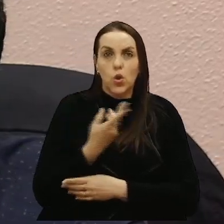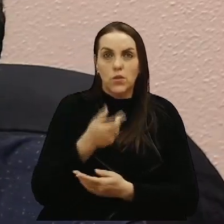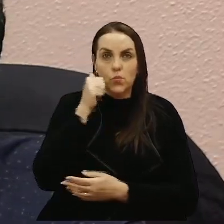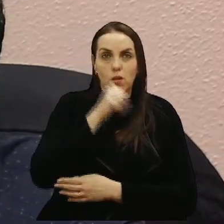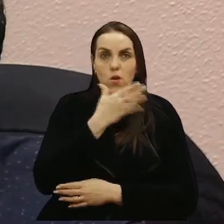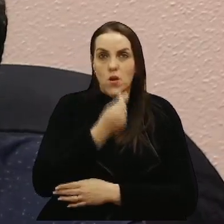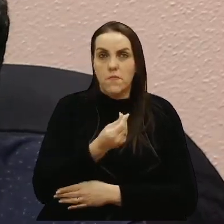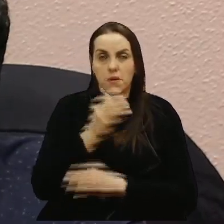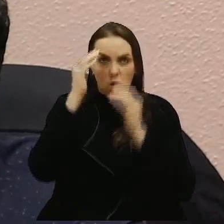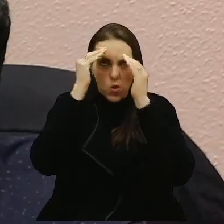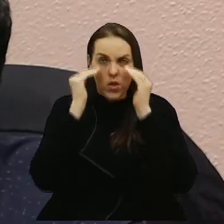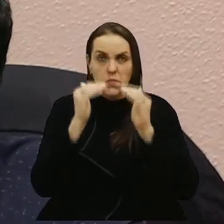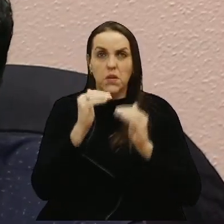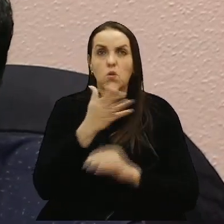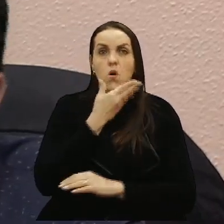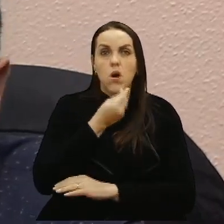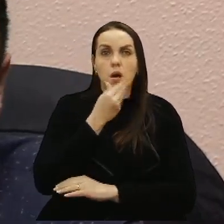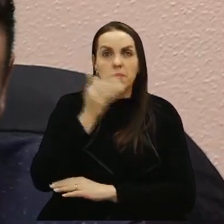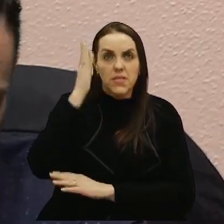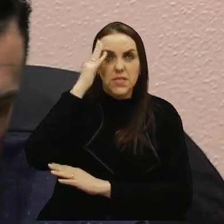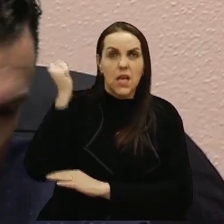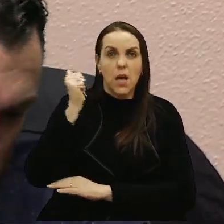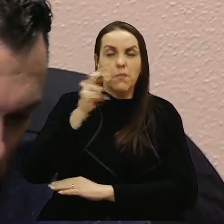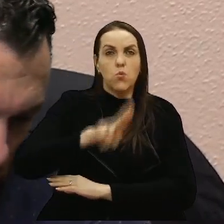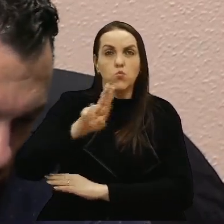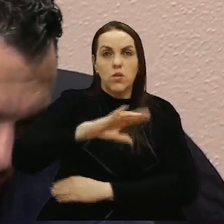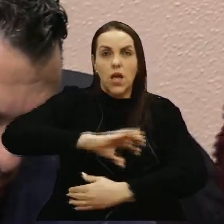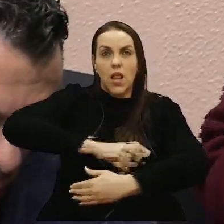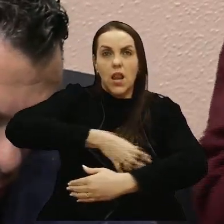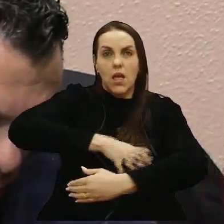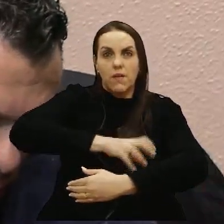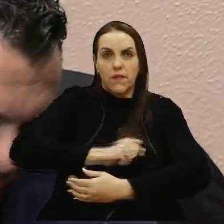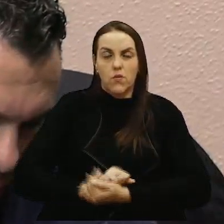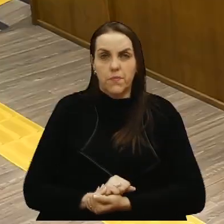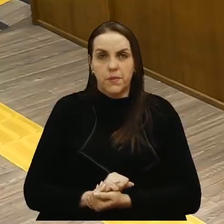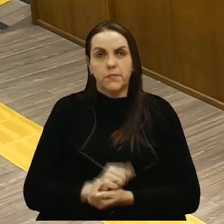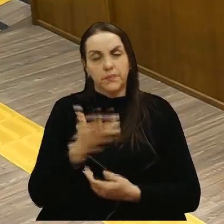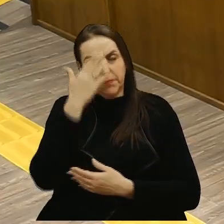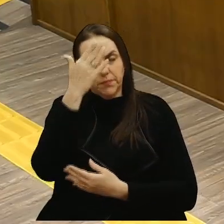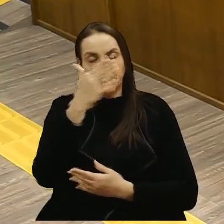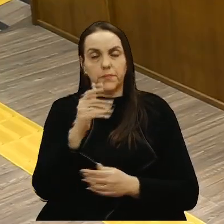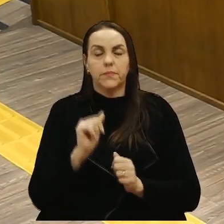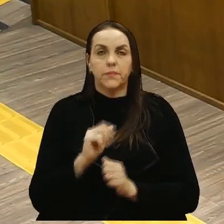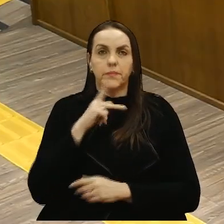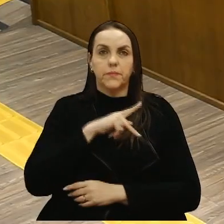respeita os homens que sabem utilizar máquina de lavar roupa. Obrigado, senhor presidente. Obrigado, vereador Andressa Marques. Declaração